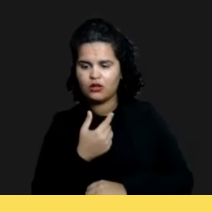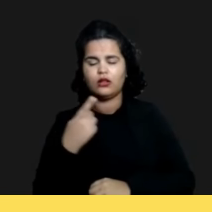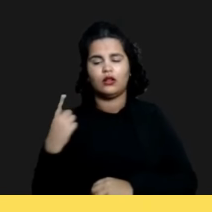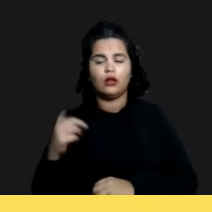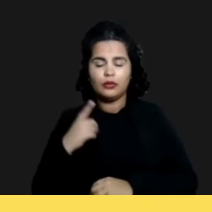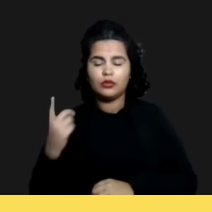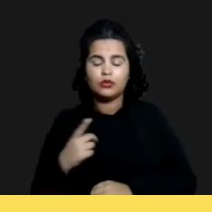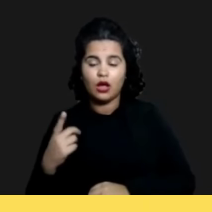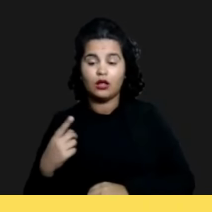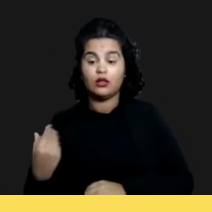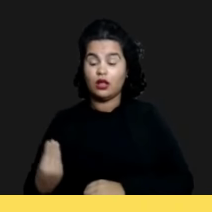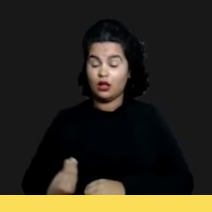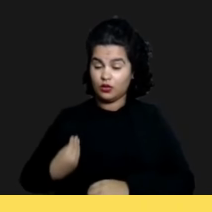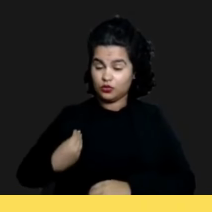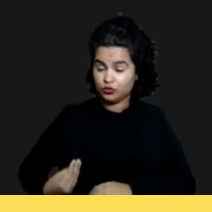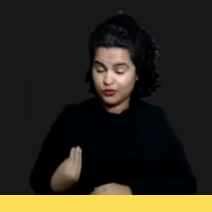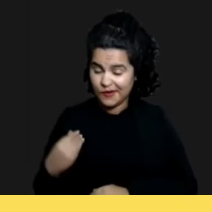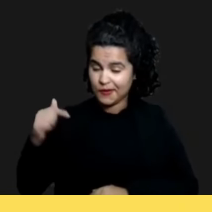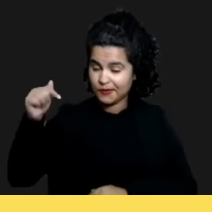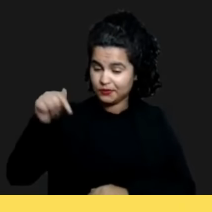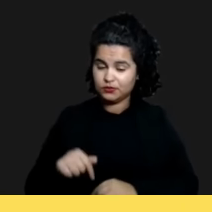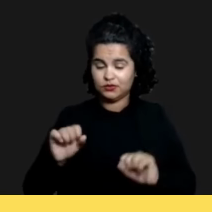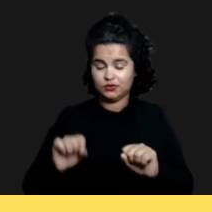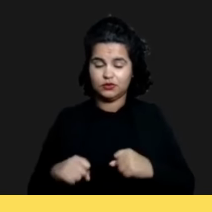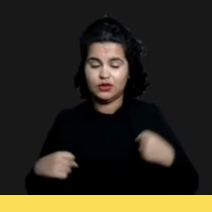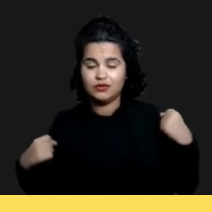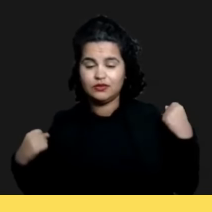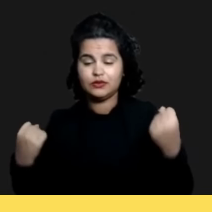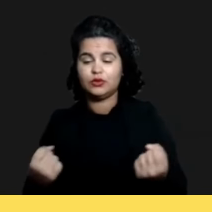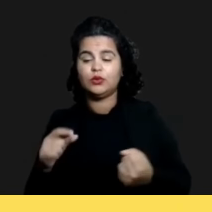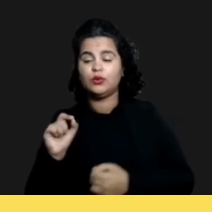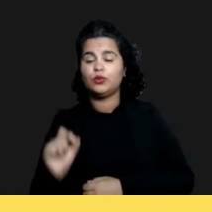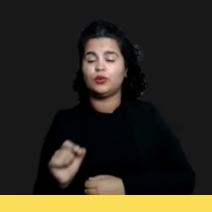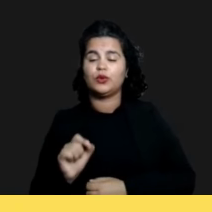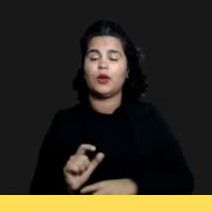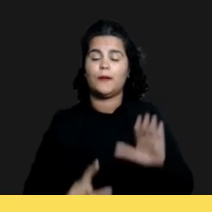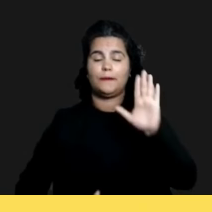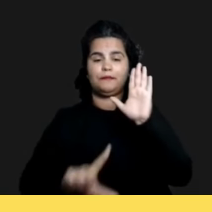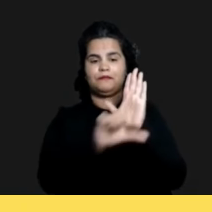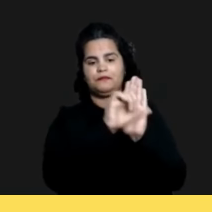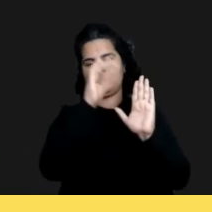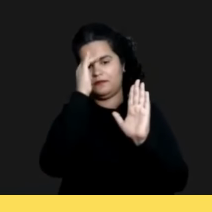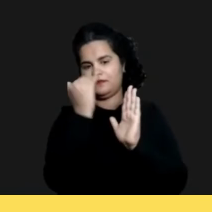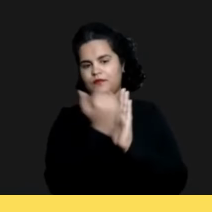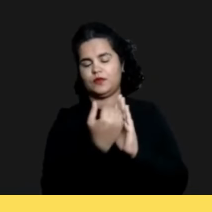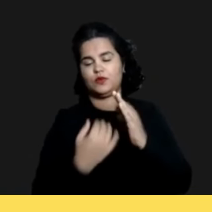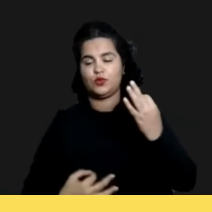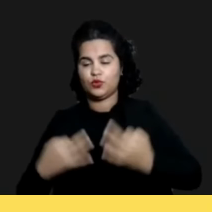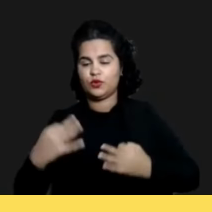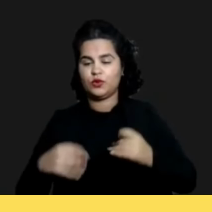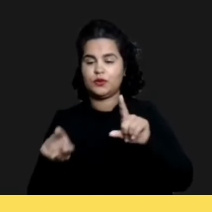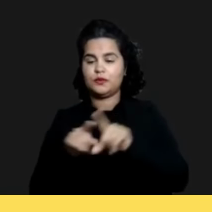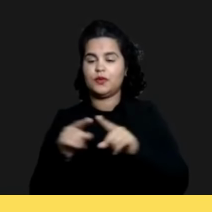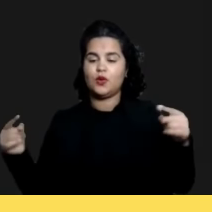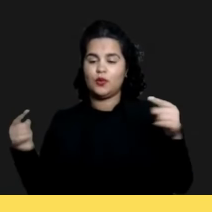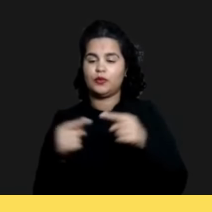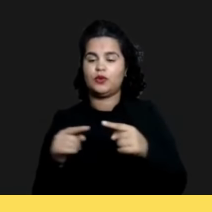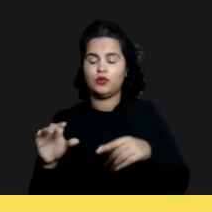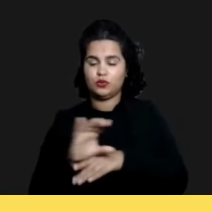deputados que estou aqui para defender a legalidade jurídica e